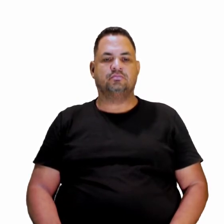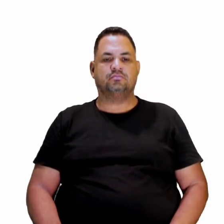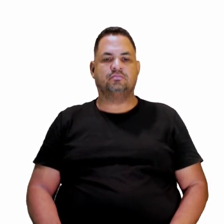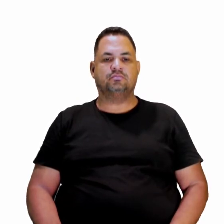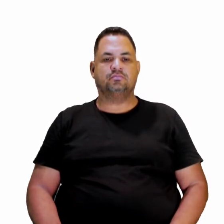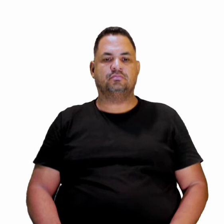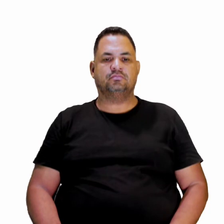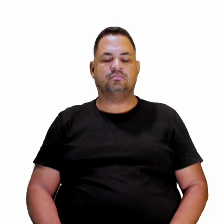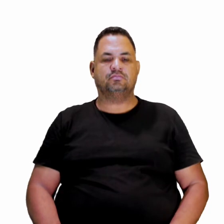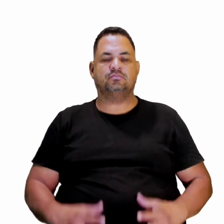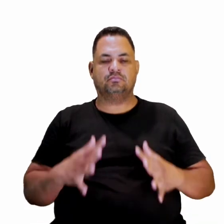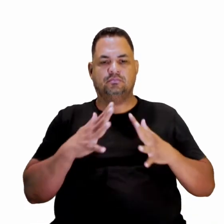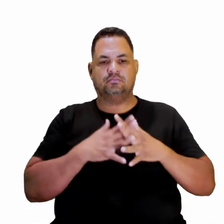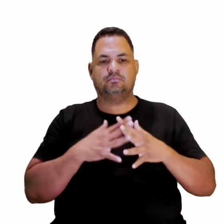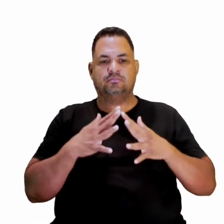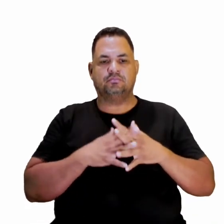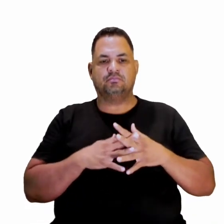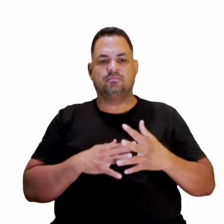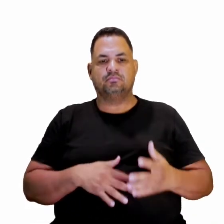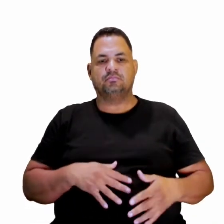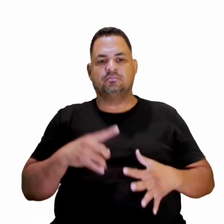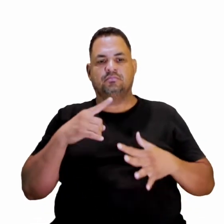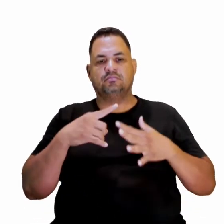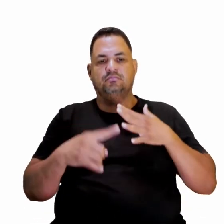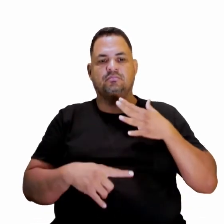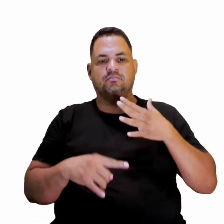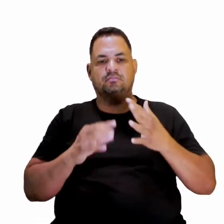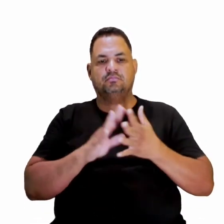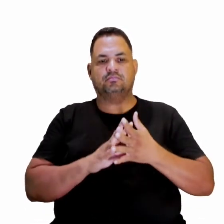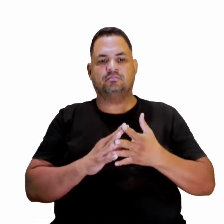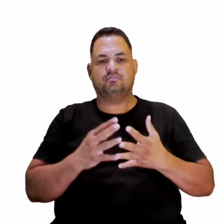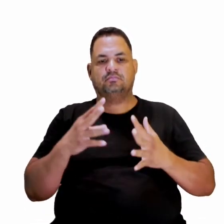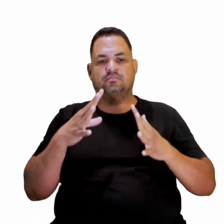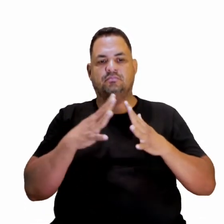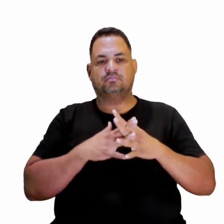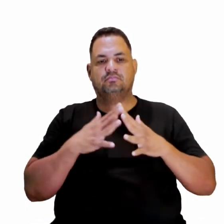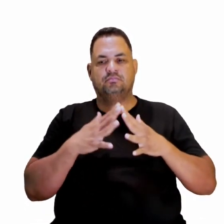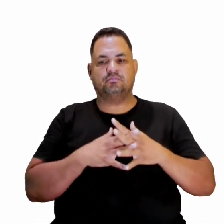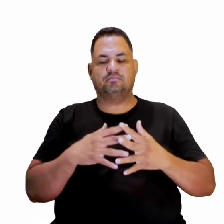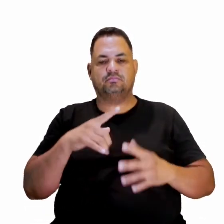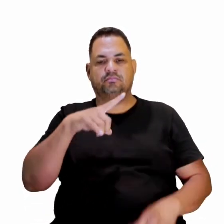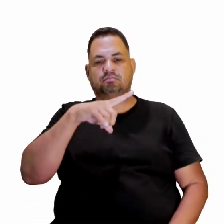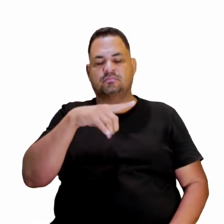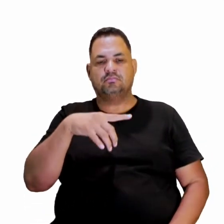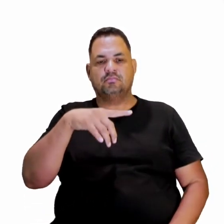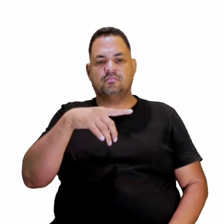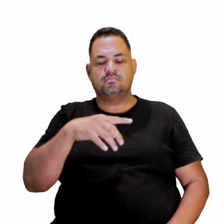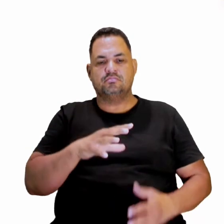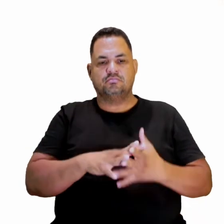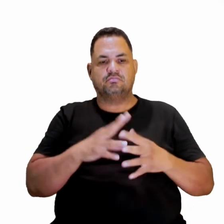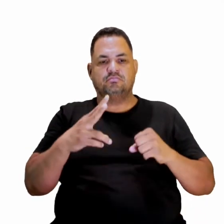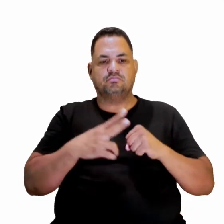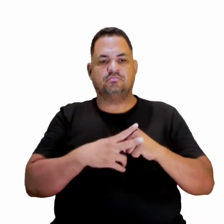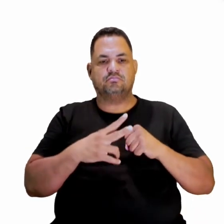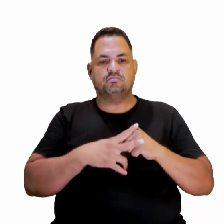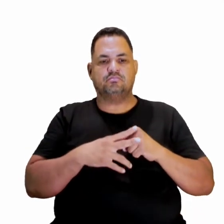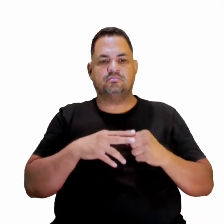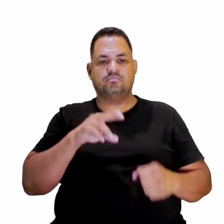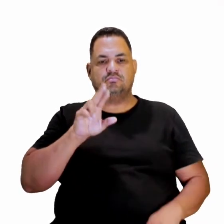do consoante, vogal, consoante. E ele é um verbo